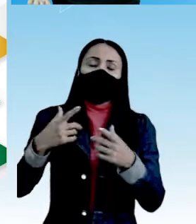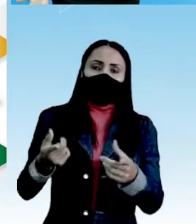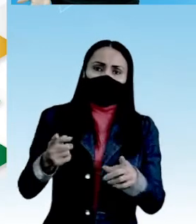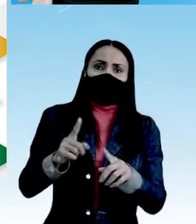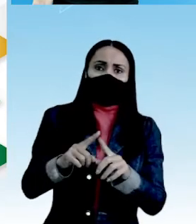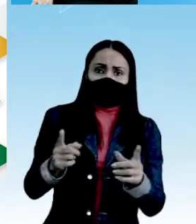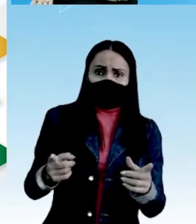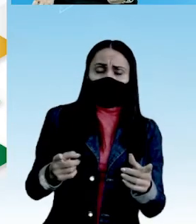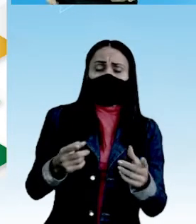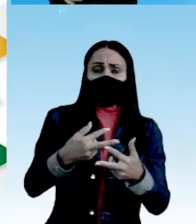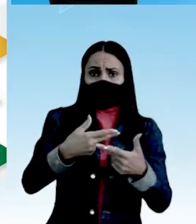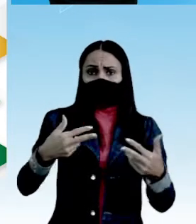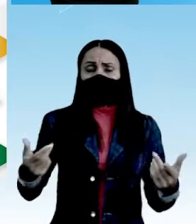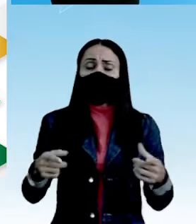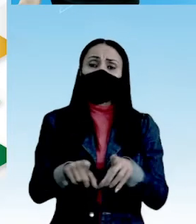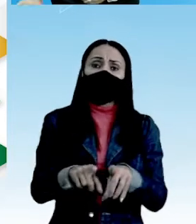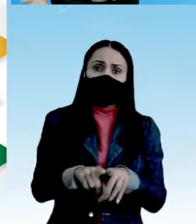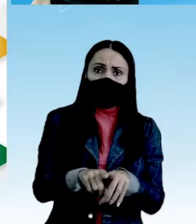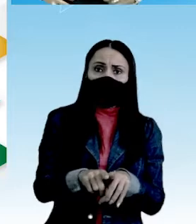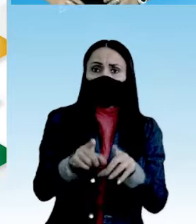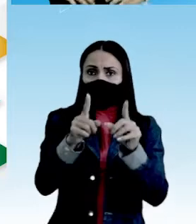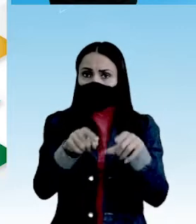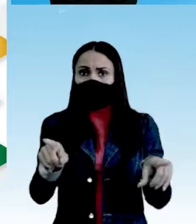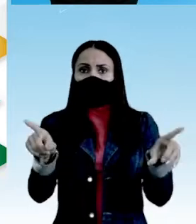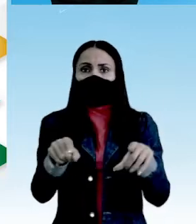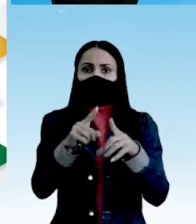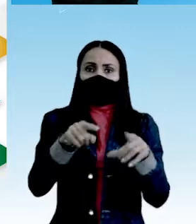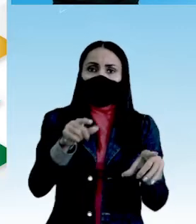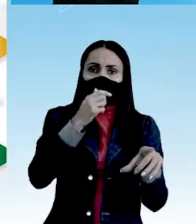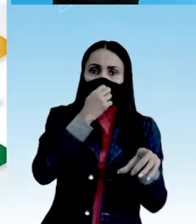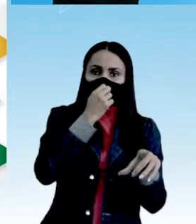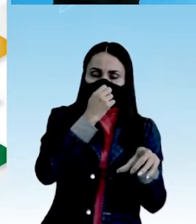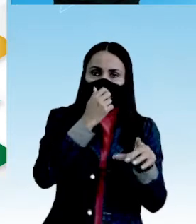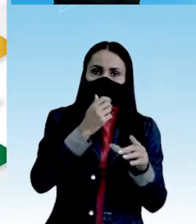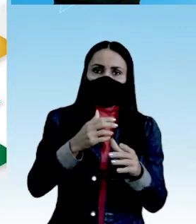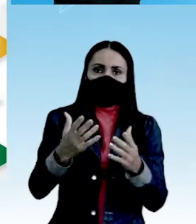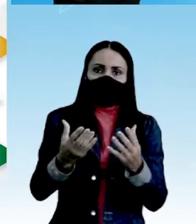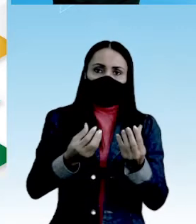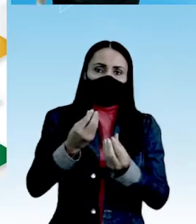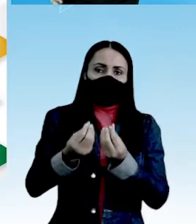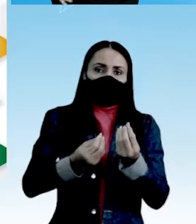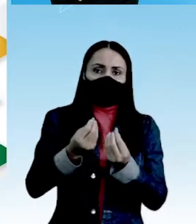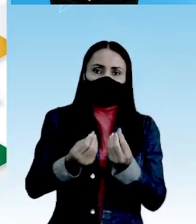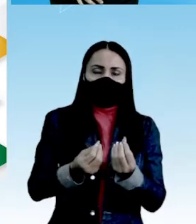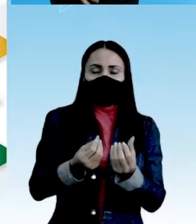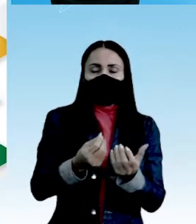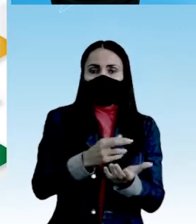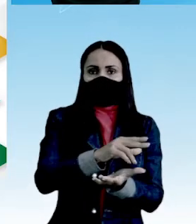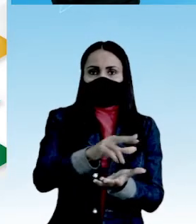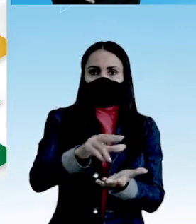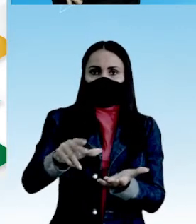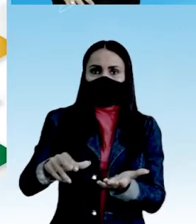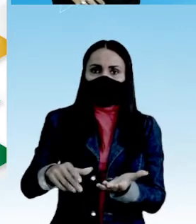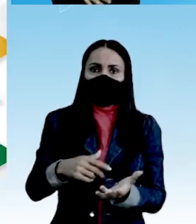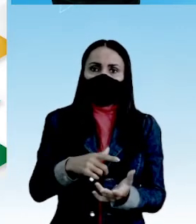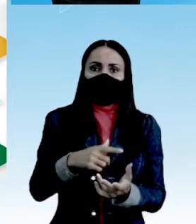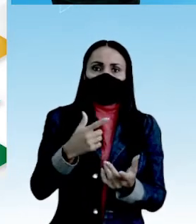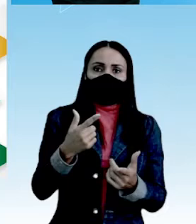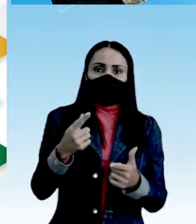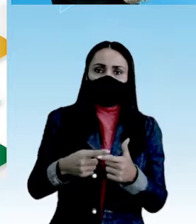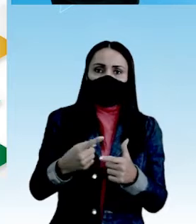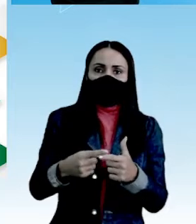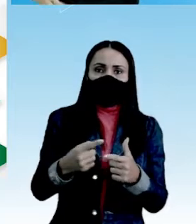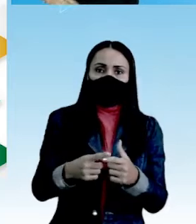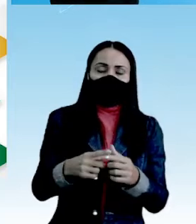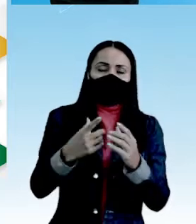um instrumento, né? É um instrumento musical. Né? E como todos os outros instrumentos musicais que têm instrumentos, né, de